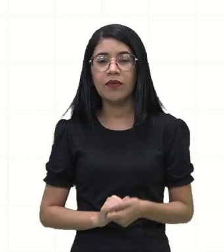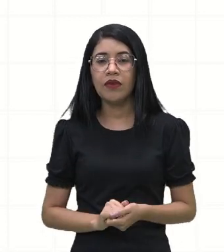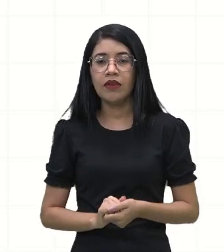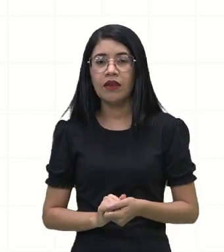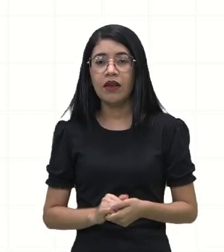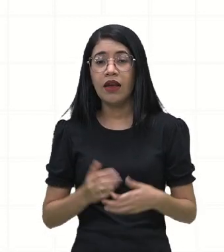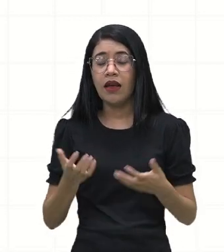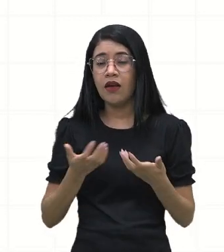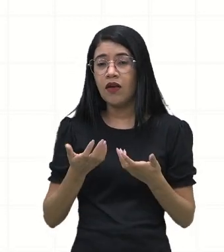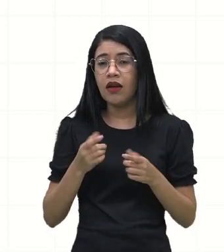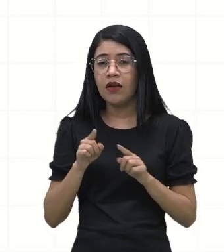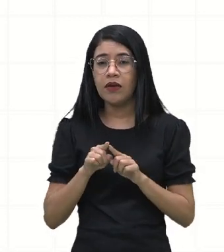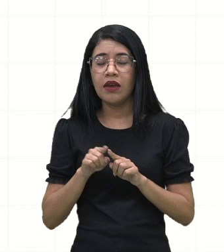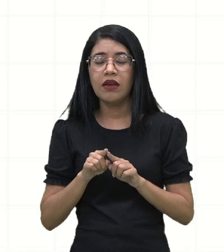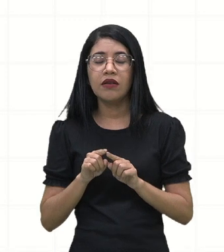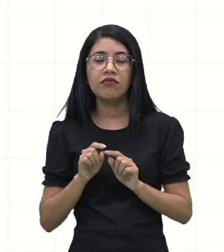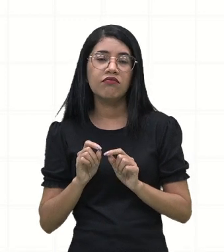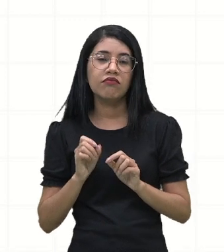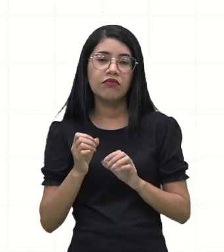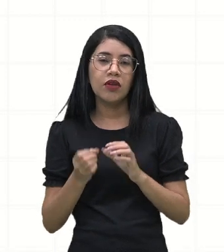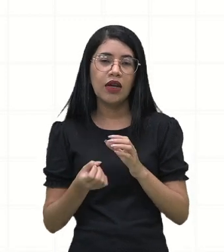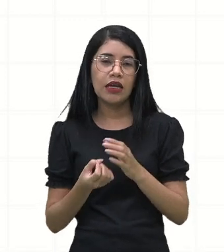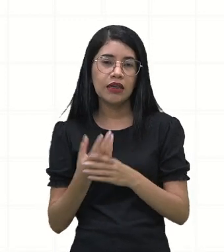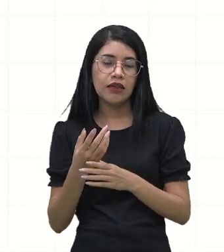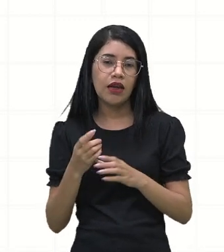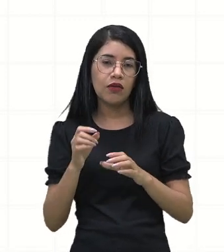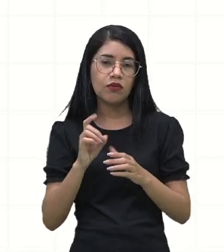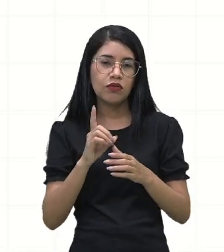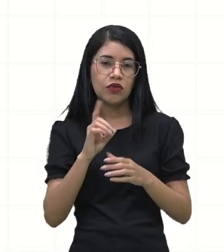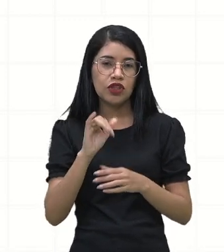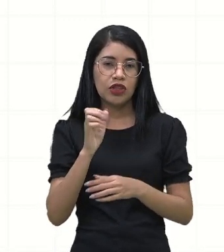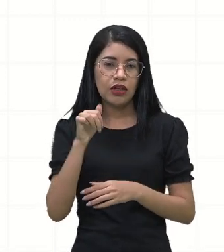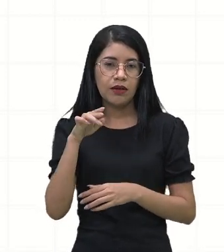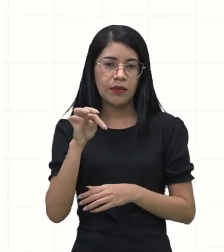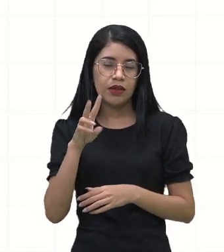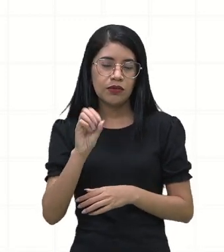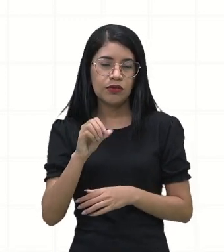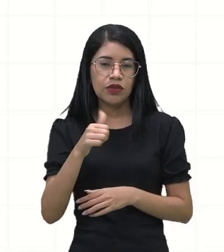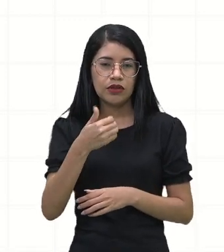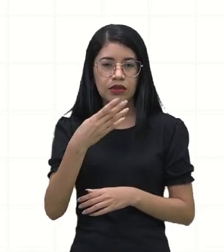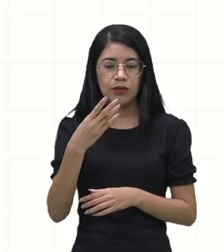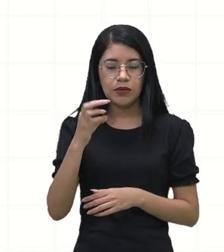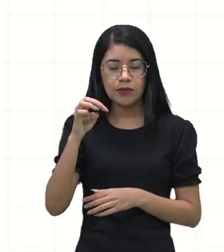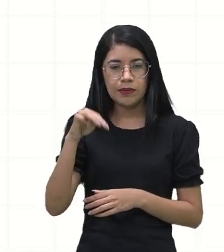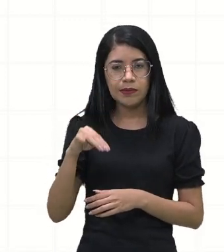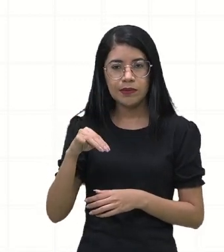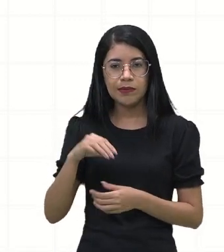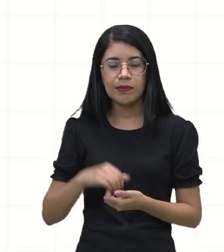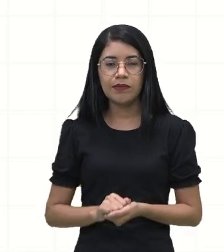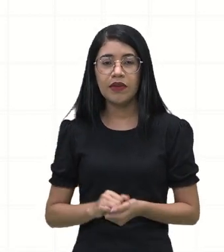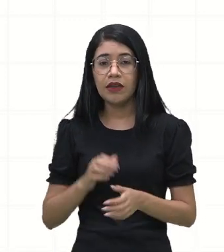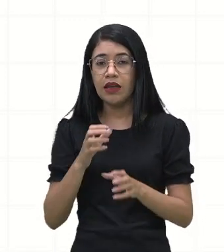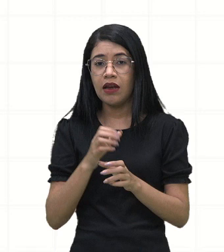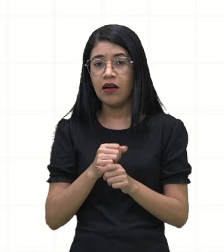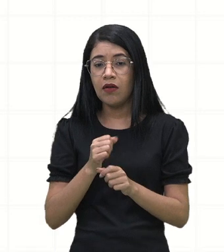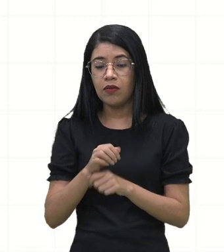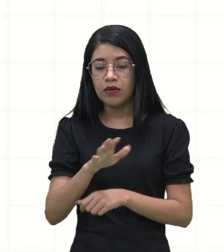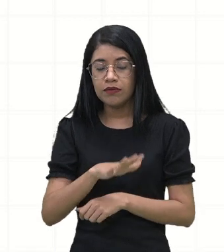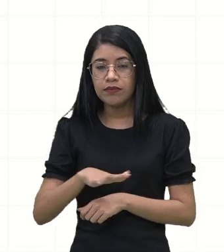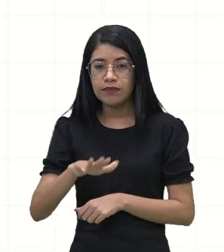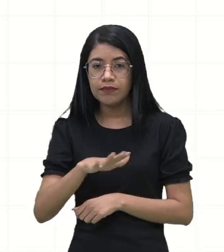de flores com um diâmetro de 14 metros e pede para calcular a área deste segundo canteiro.